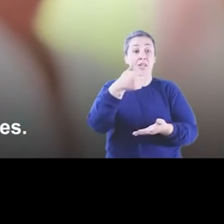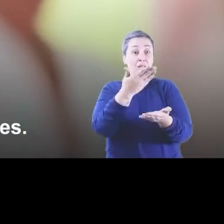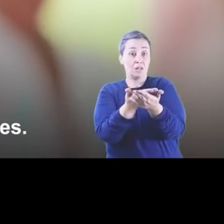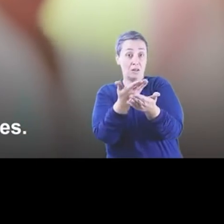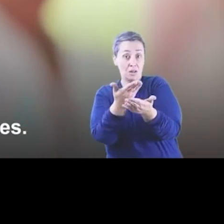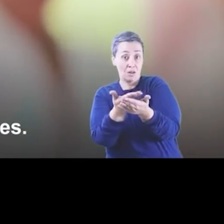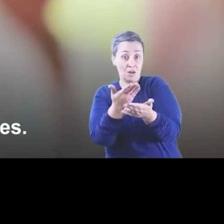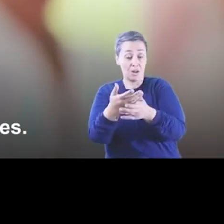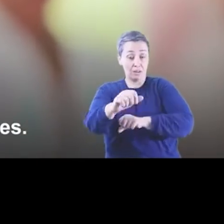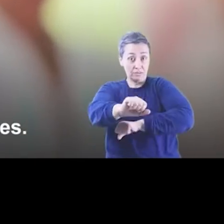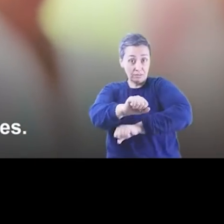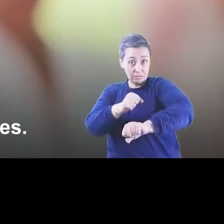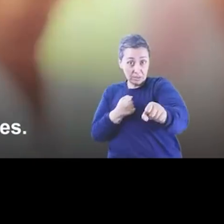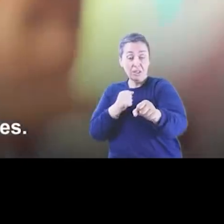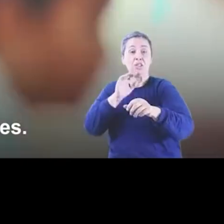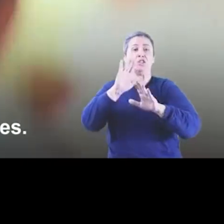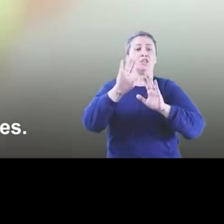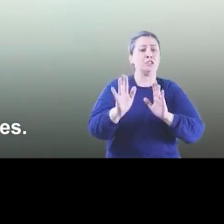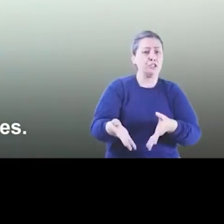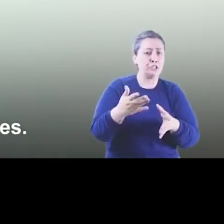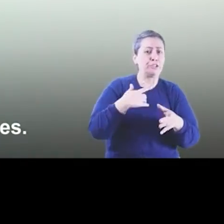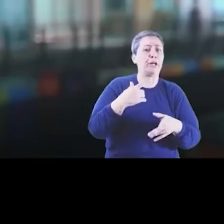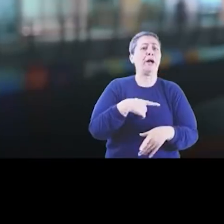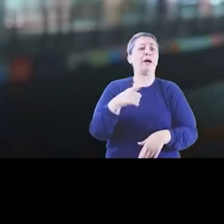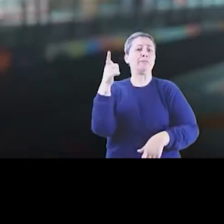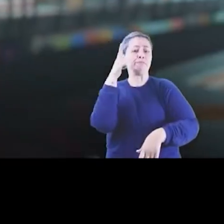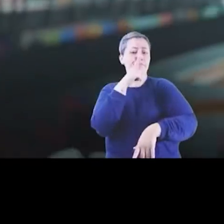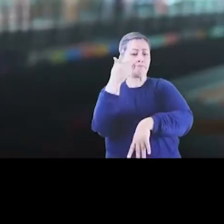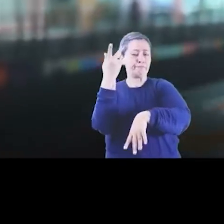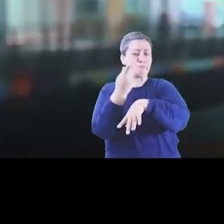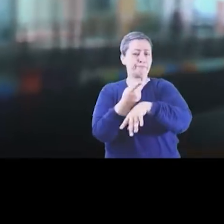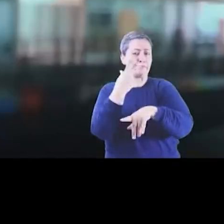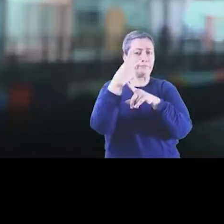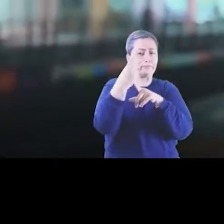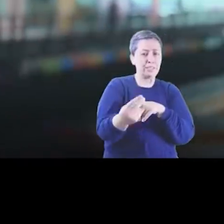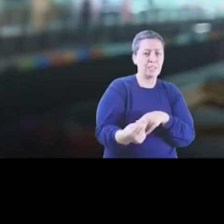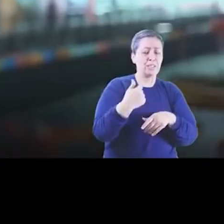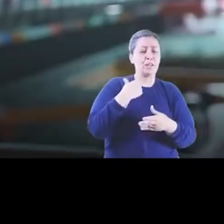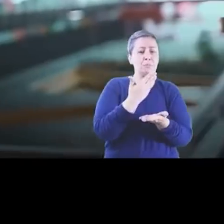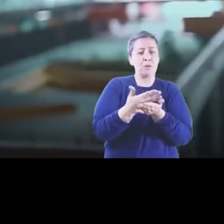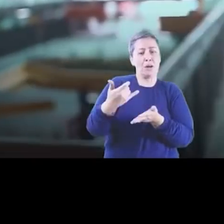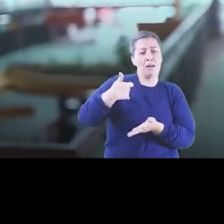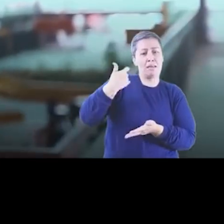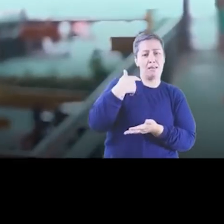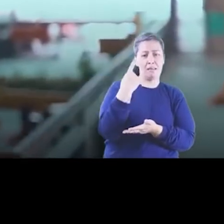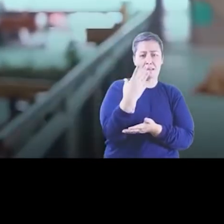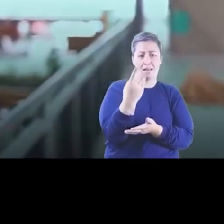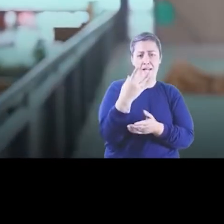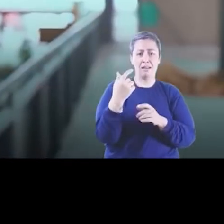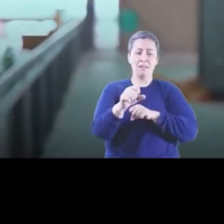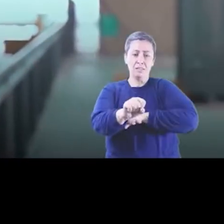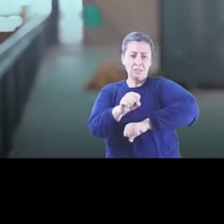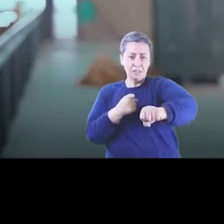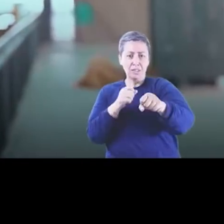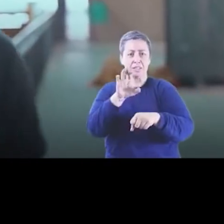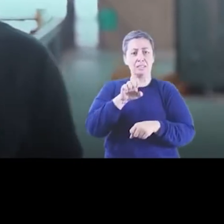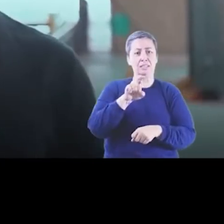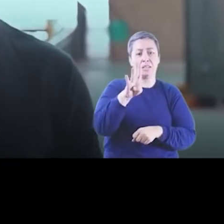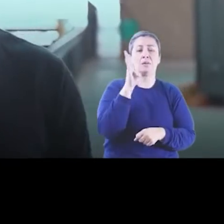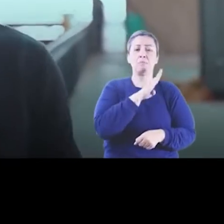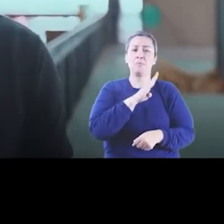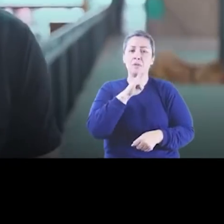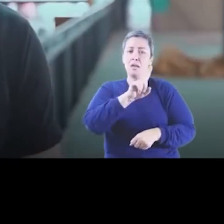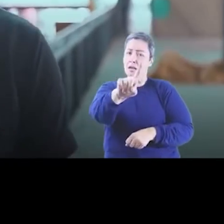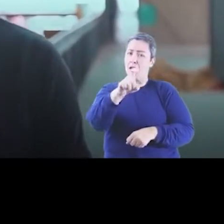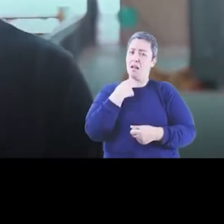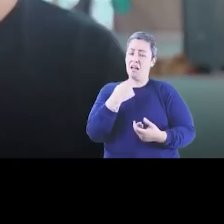Nas aulas de artes marciais já formamos campeões. Everton Santos começou no karatê aos 14 anos no Céu Pimentas. O menino